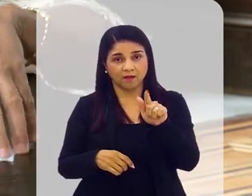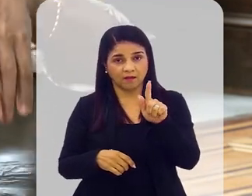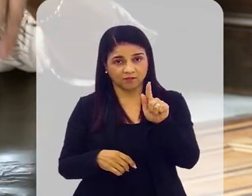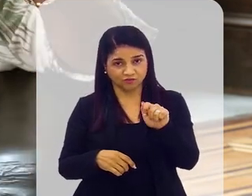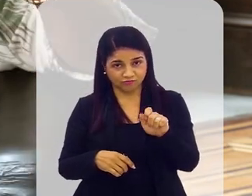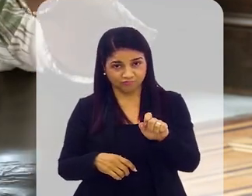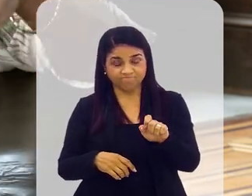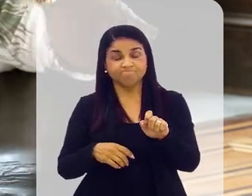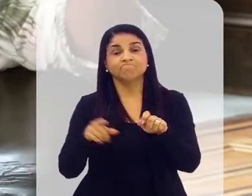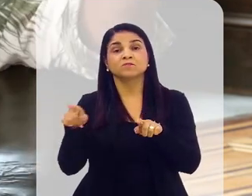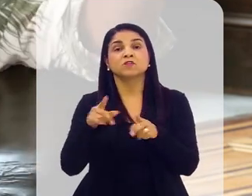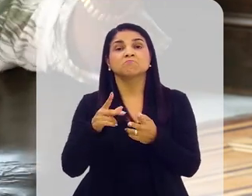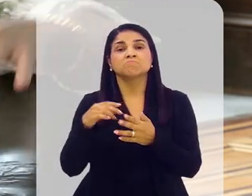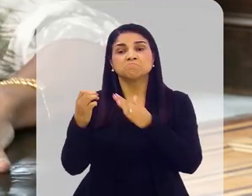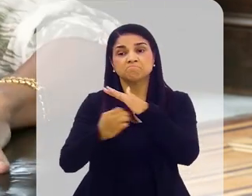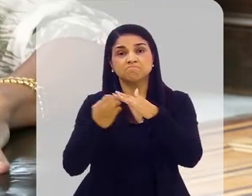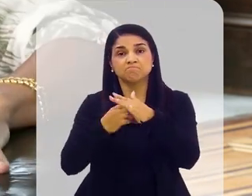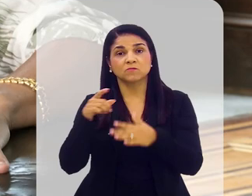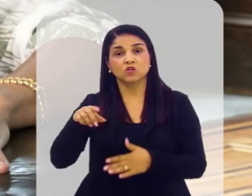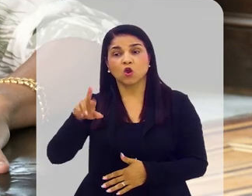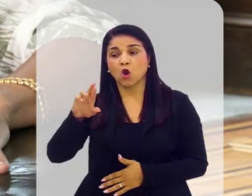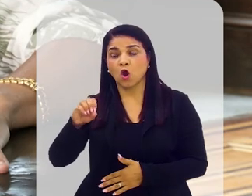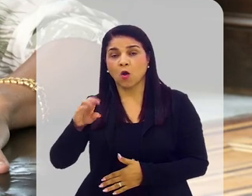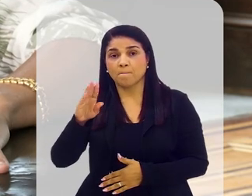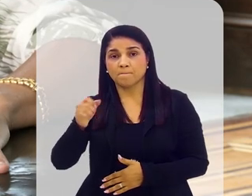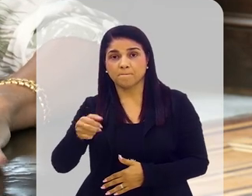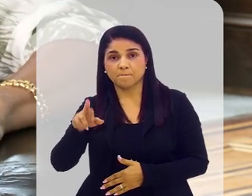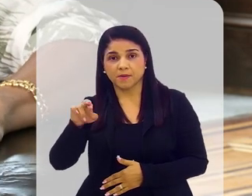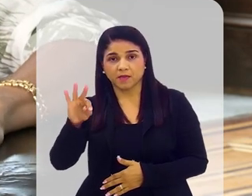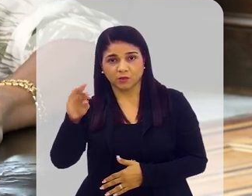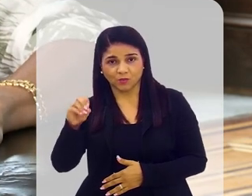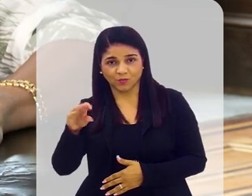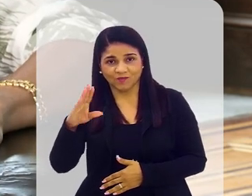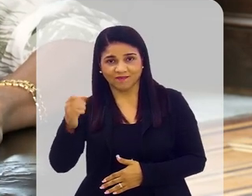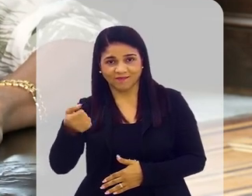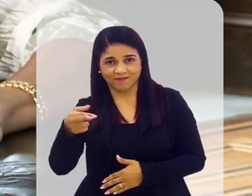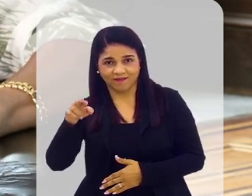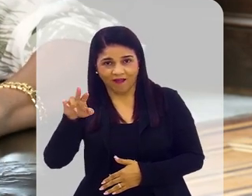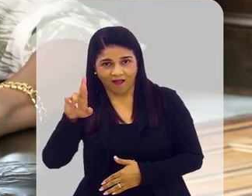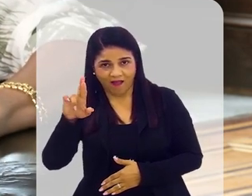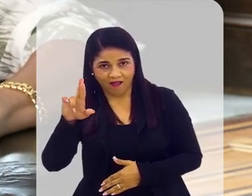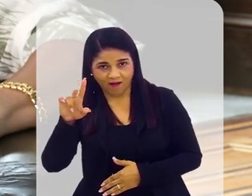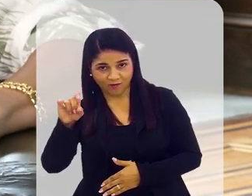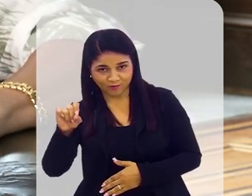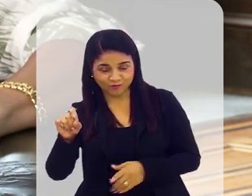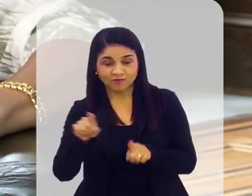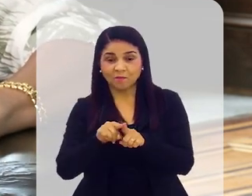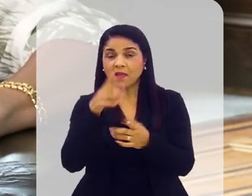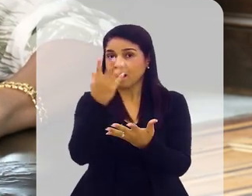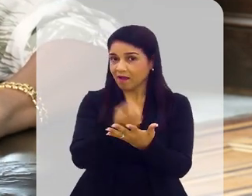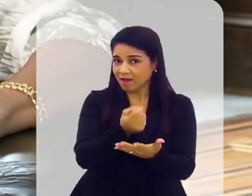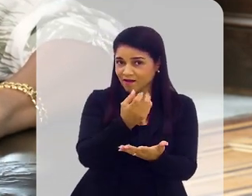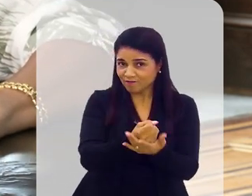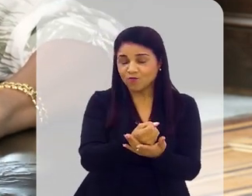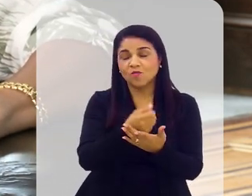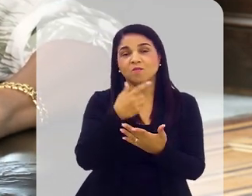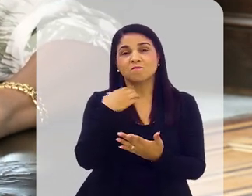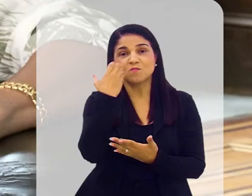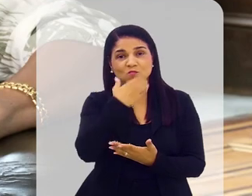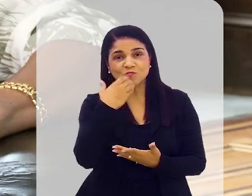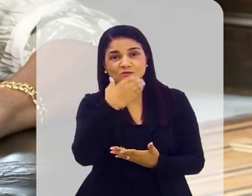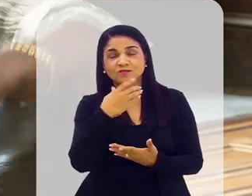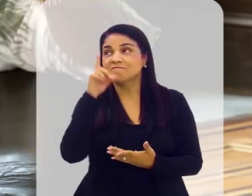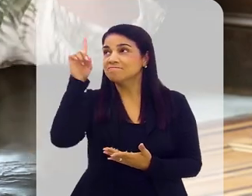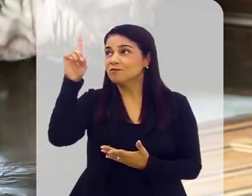produziu. E eu tive a felicidade de regravar essa música. Lindo, que, assim, lindo, arrebentou. Muitos cantores tentaram regravar